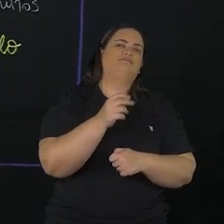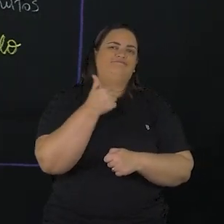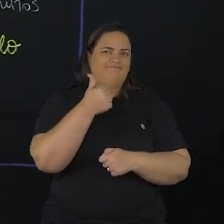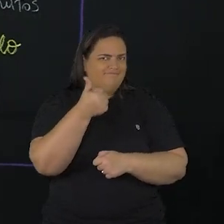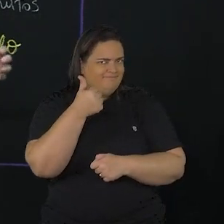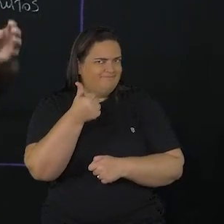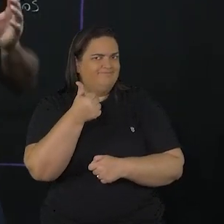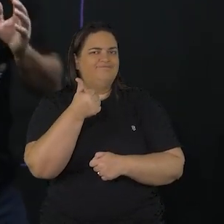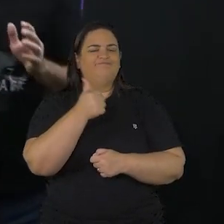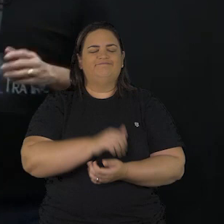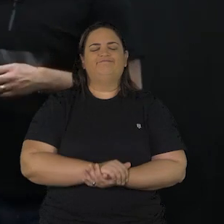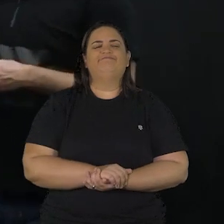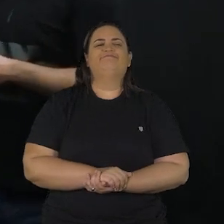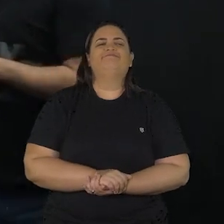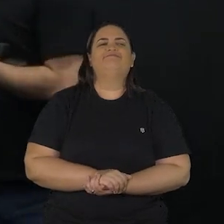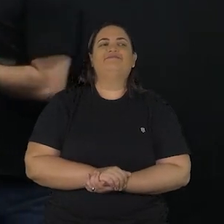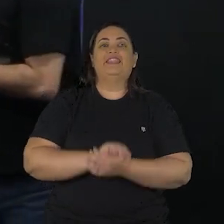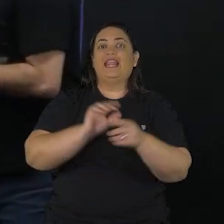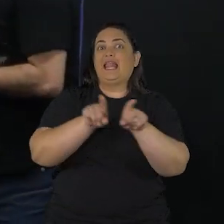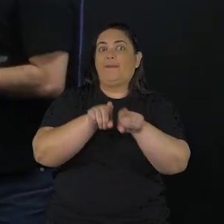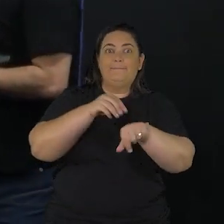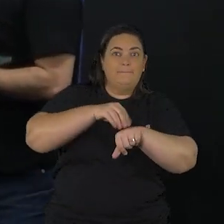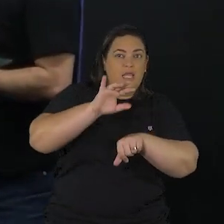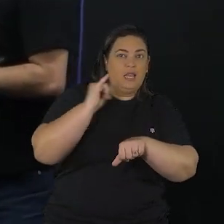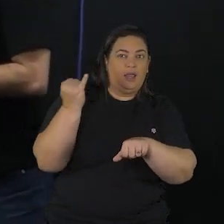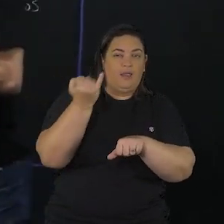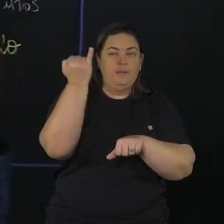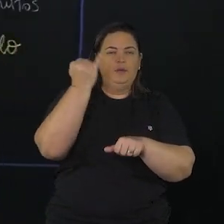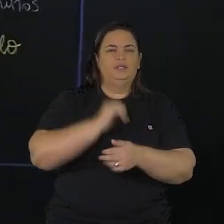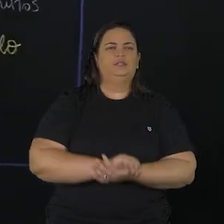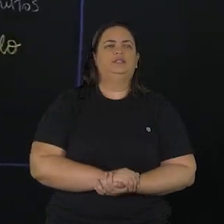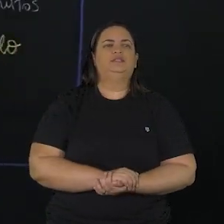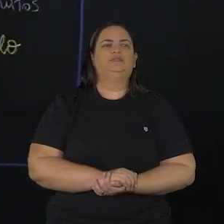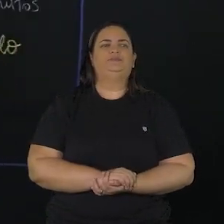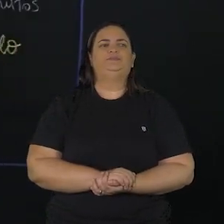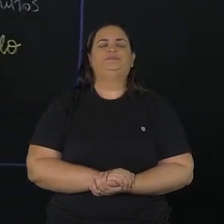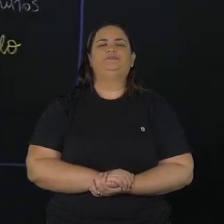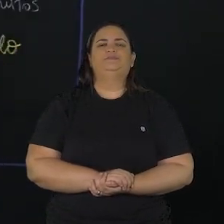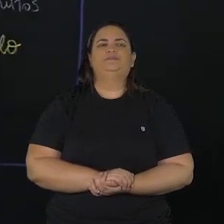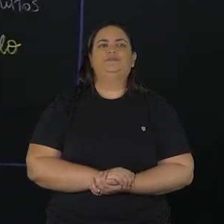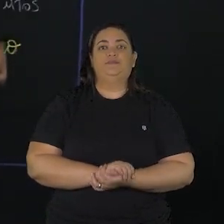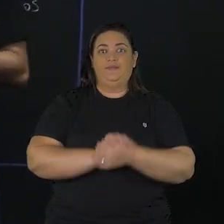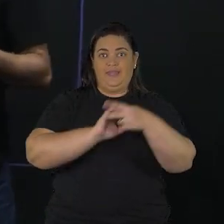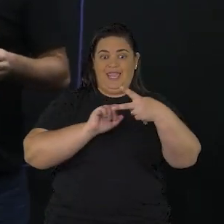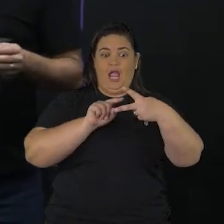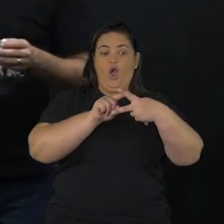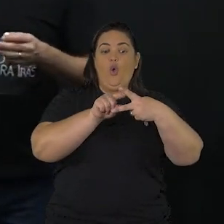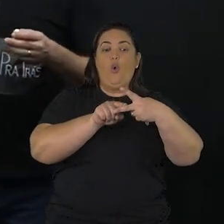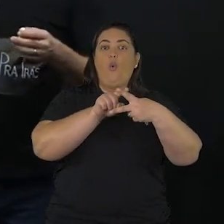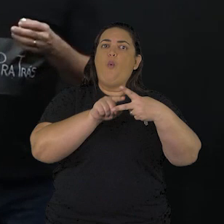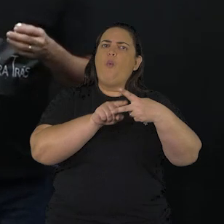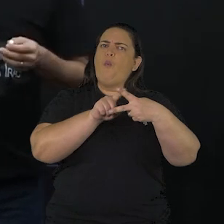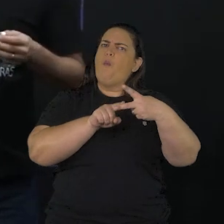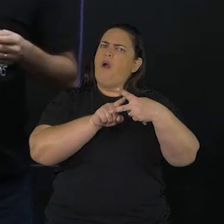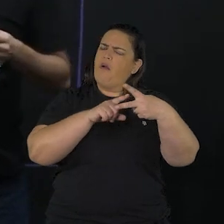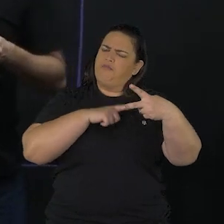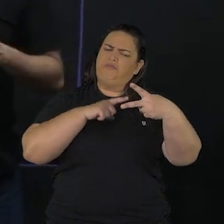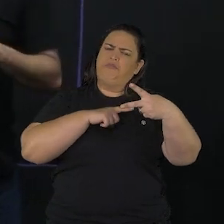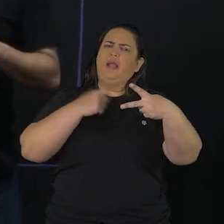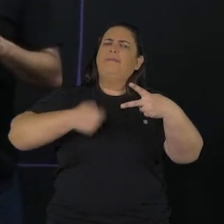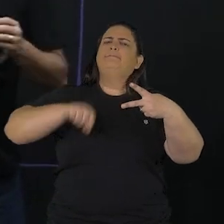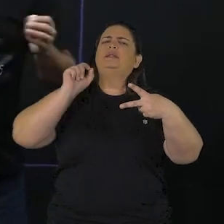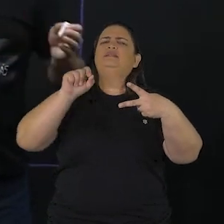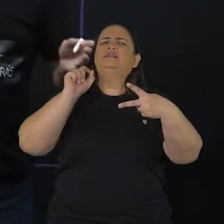graus. Belezinha? Outra coisa importante também, como eu falei agora há pouco, para um ângulo existir, ele sempre tem